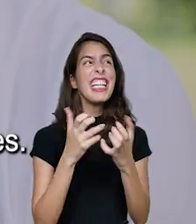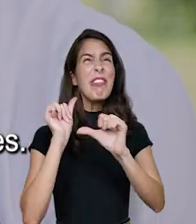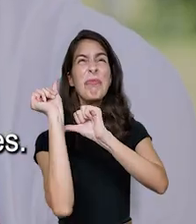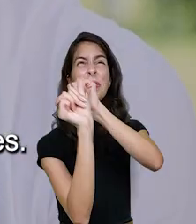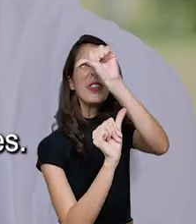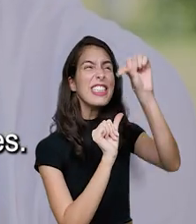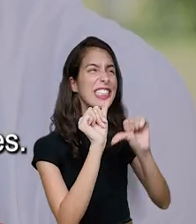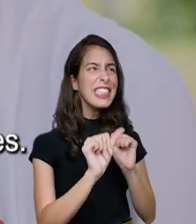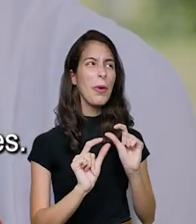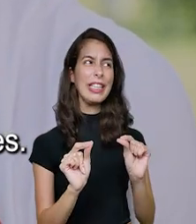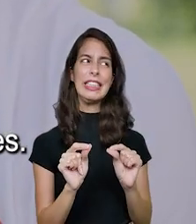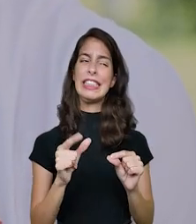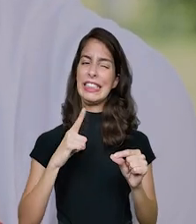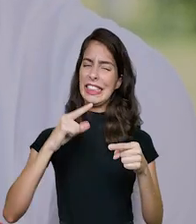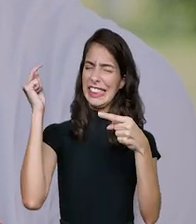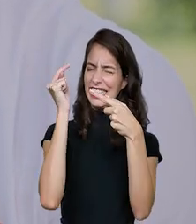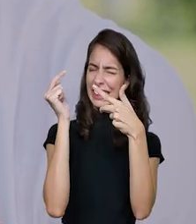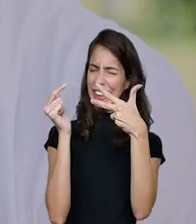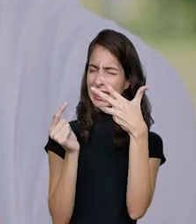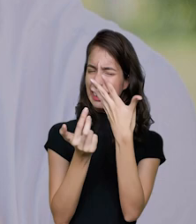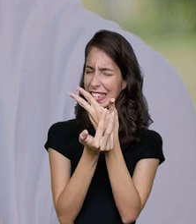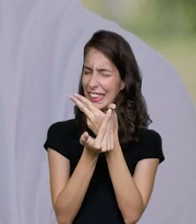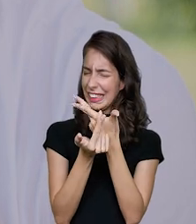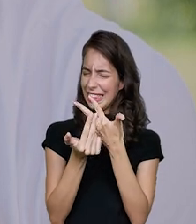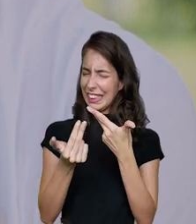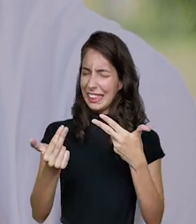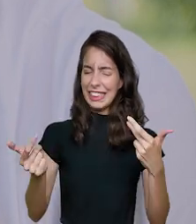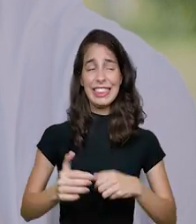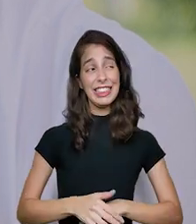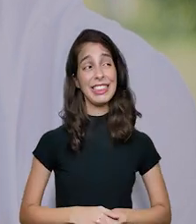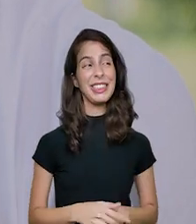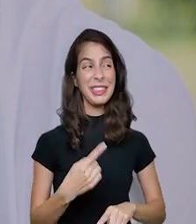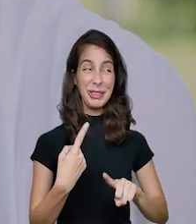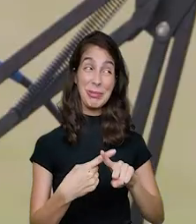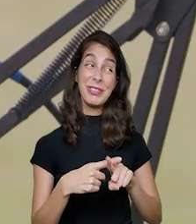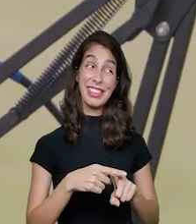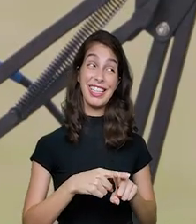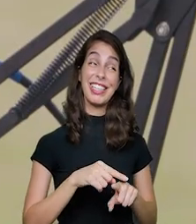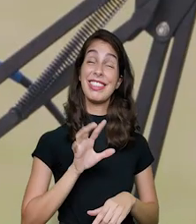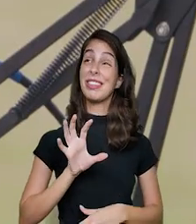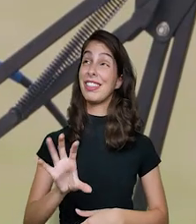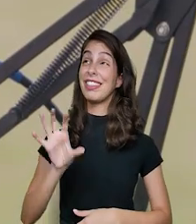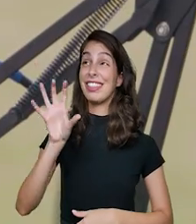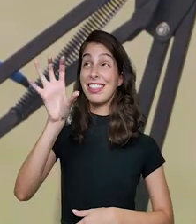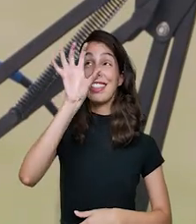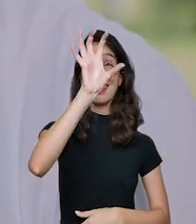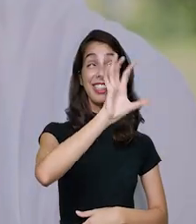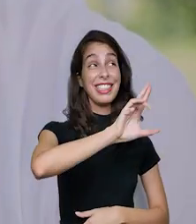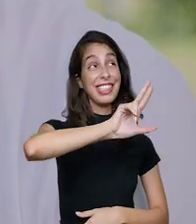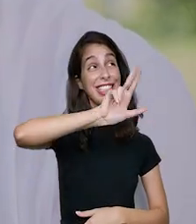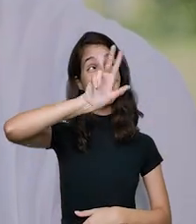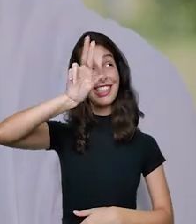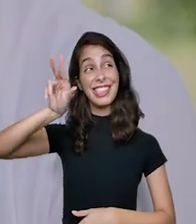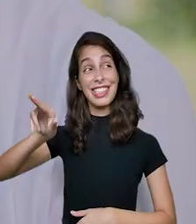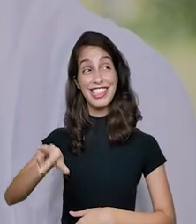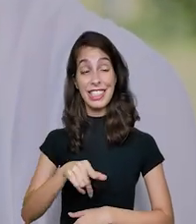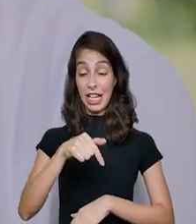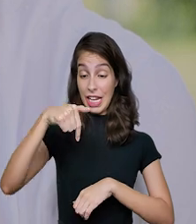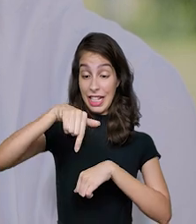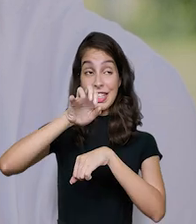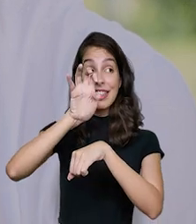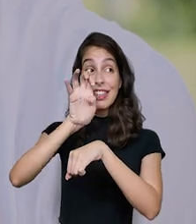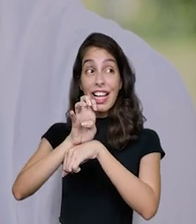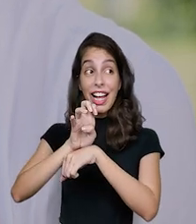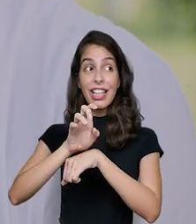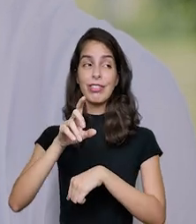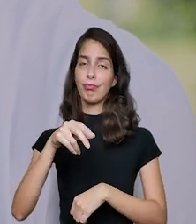bastante coisa né Nós estamos falando de de de regiões muito diferente né se se olhar pro nosso estad tem alguma diferença